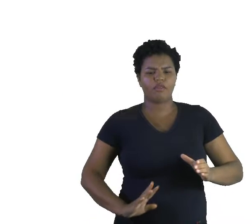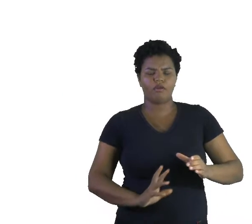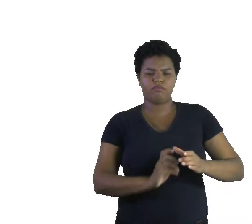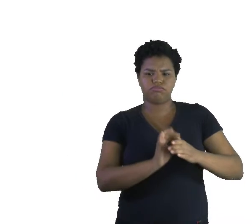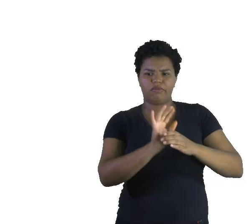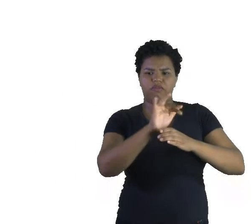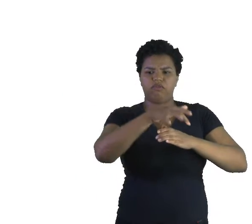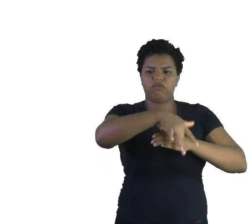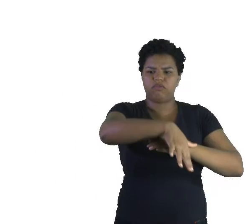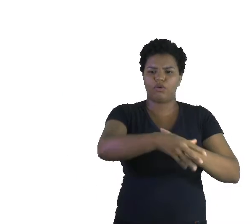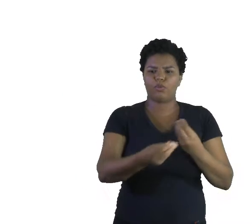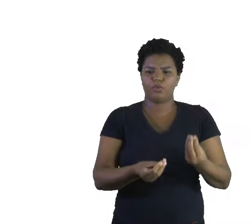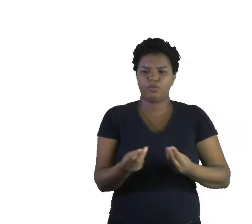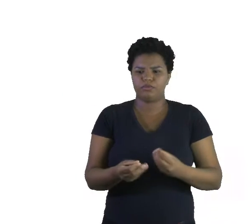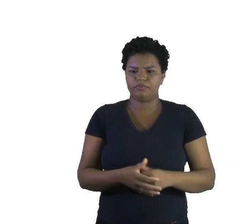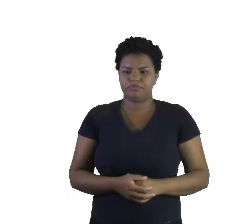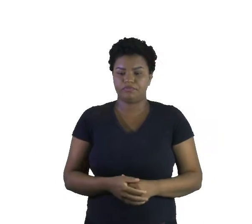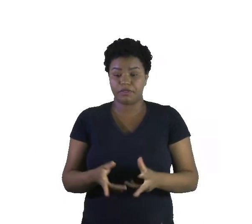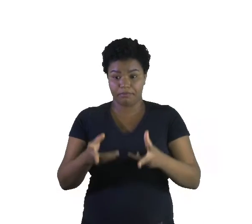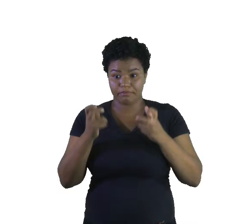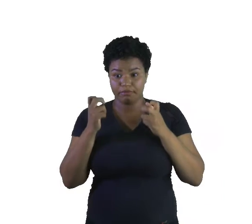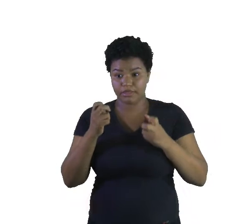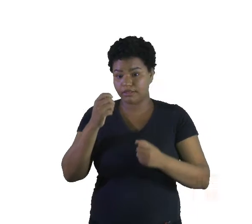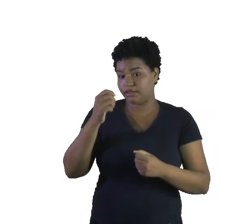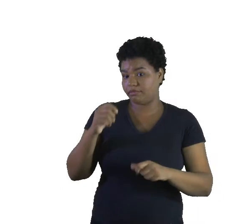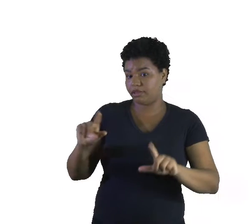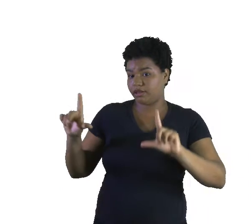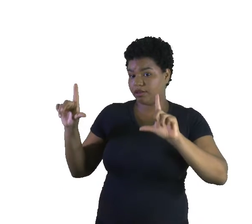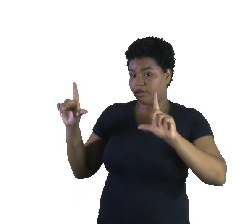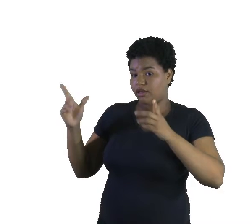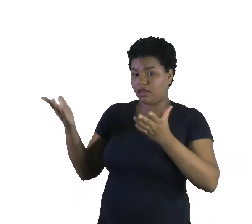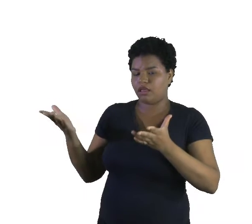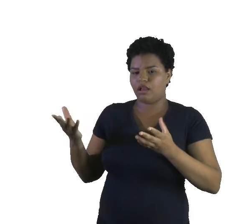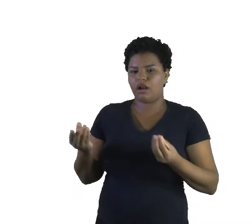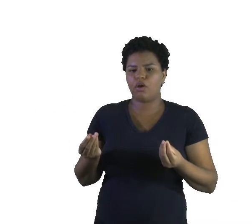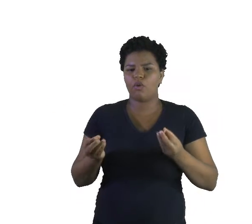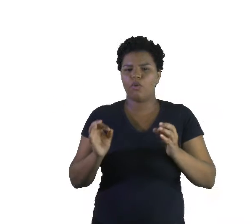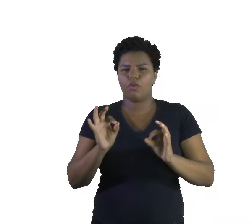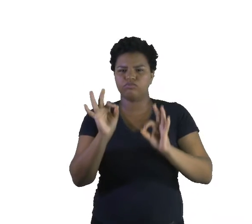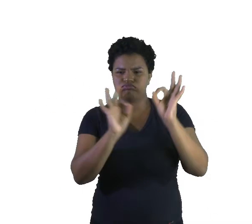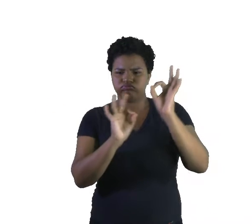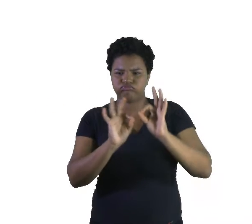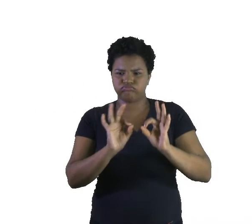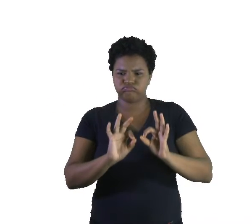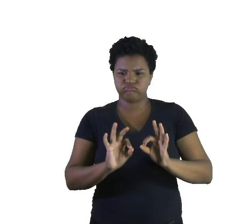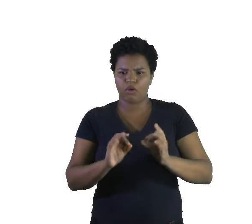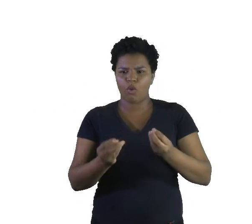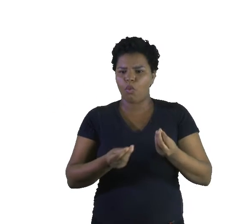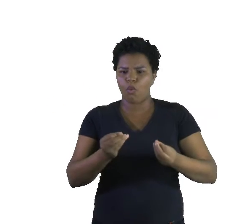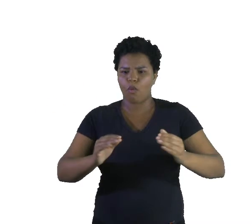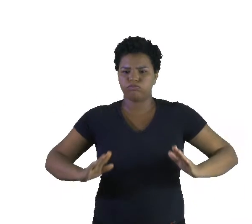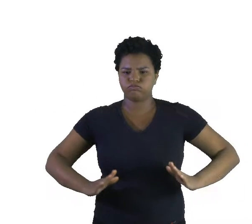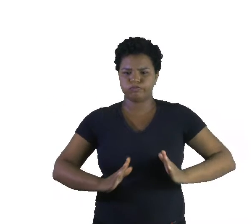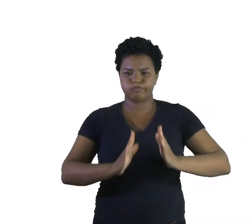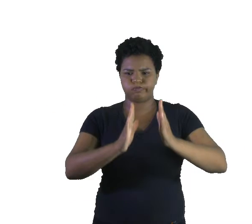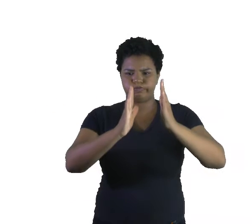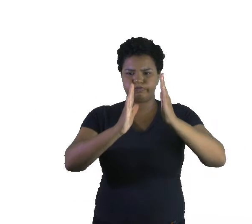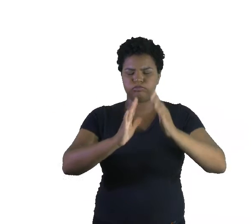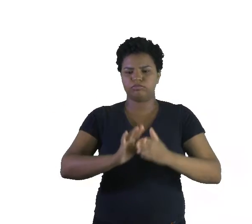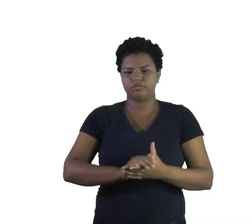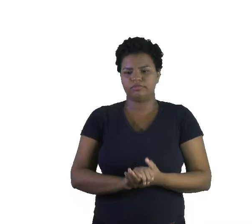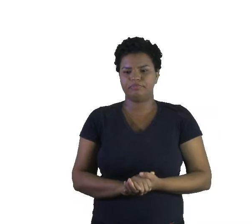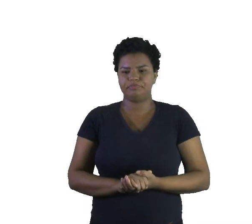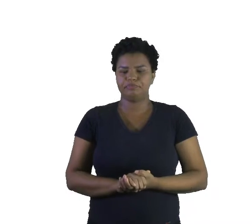Vamos observar aí na tela de vocês um esqueminha que mostra como se forma um vulcão. Qual é a estrutura, na verdade, do